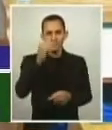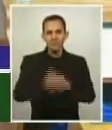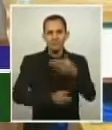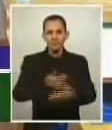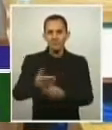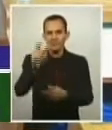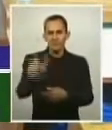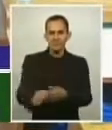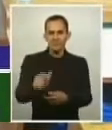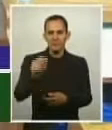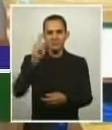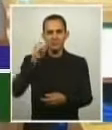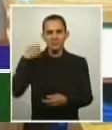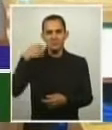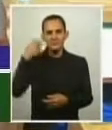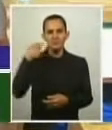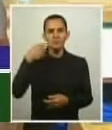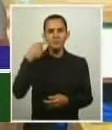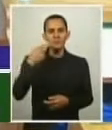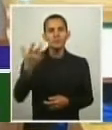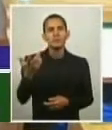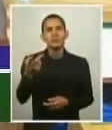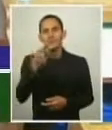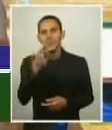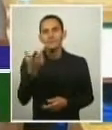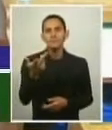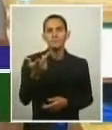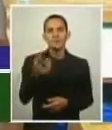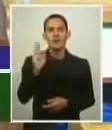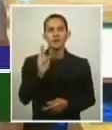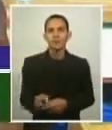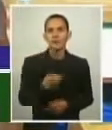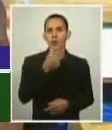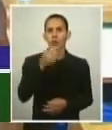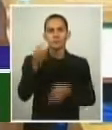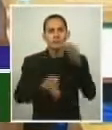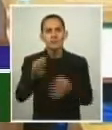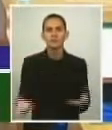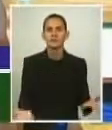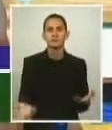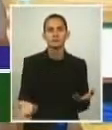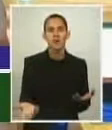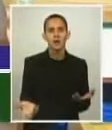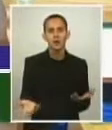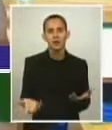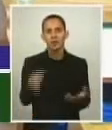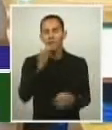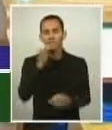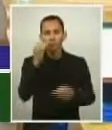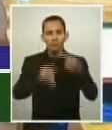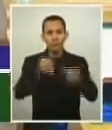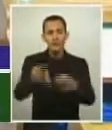transfiro a um advogado a a prerrogativa de me representar junto ao judiciário no